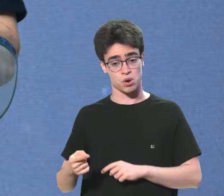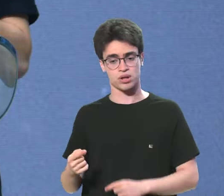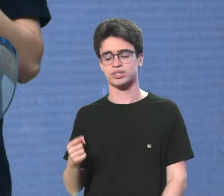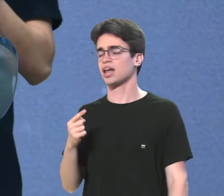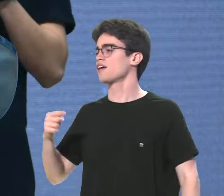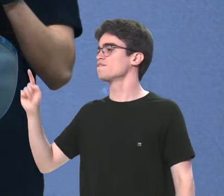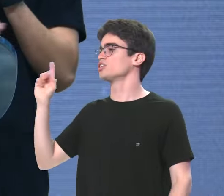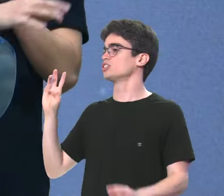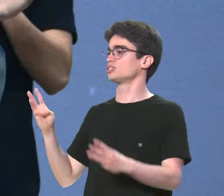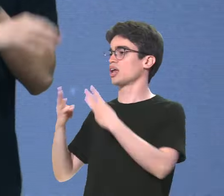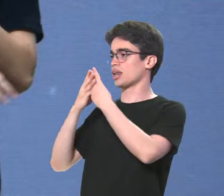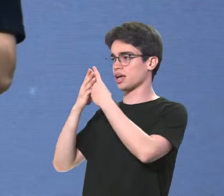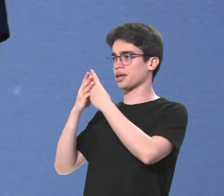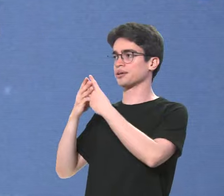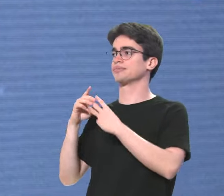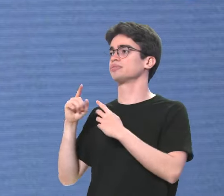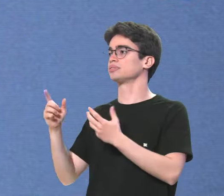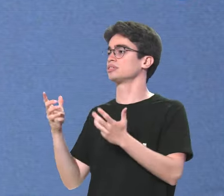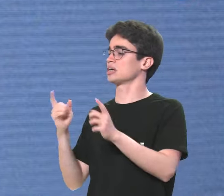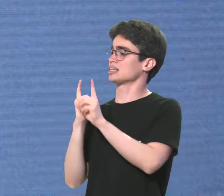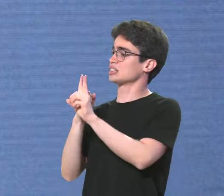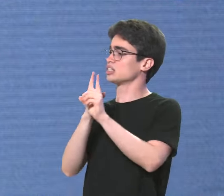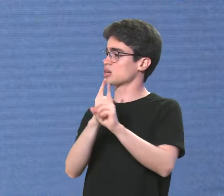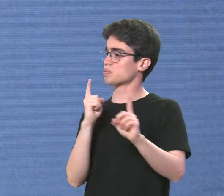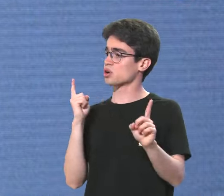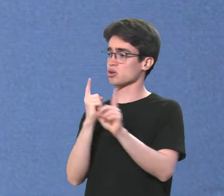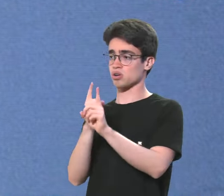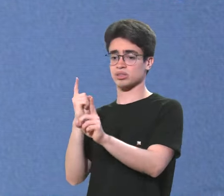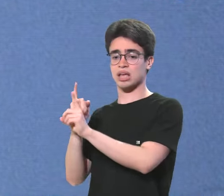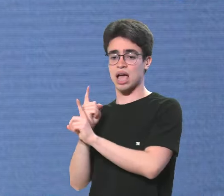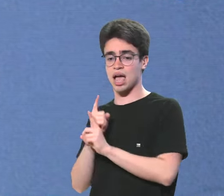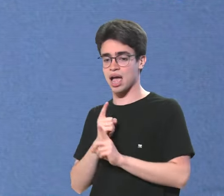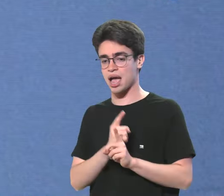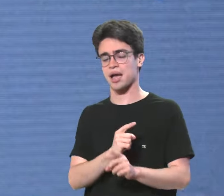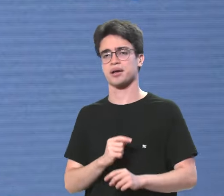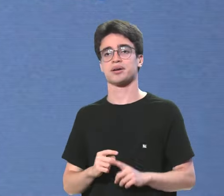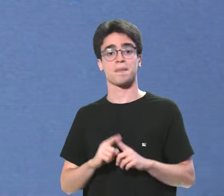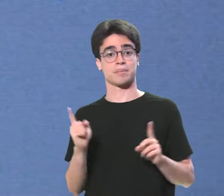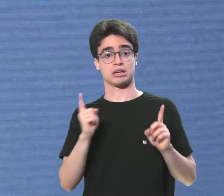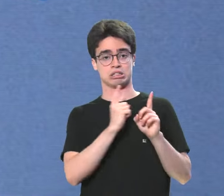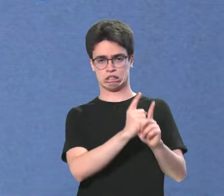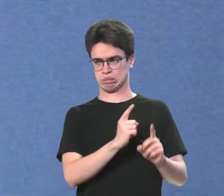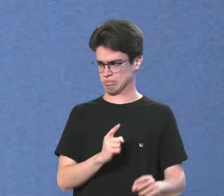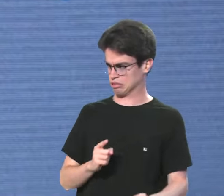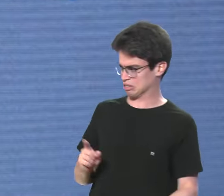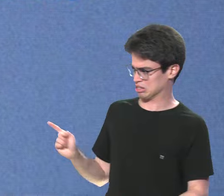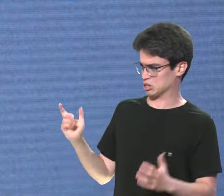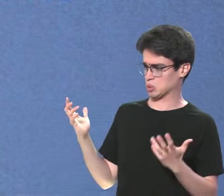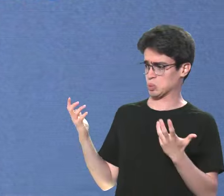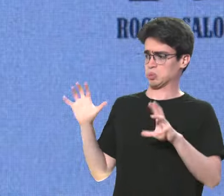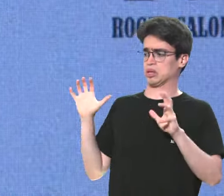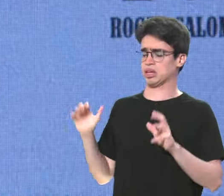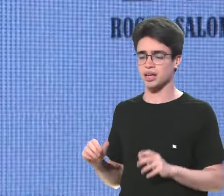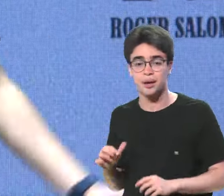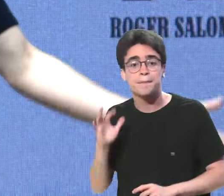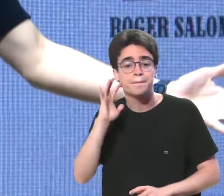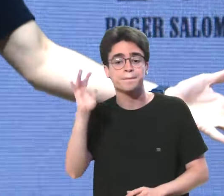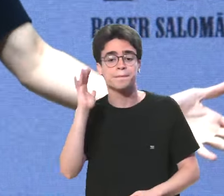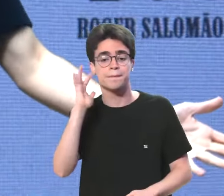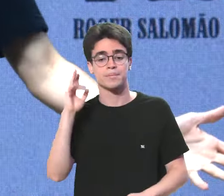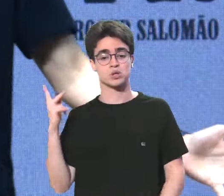Jerusalém se encontrar com os discípulos de Jesus e no início os discípulos não queriam ver Saulo Porque pensa o cara